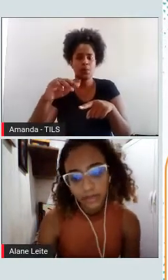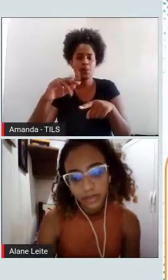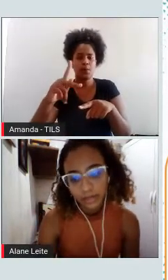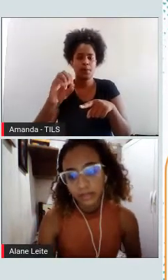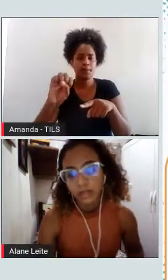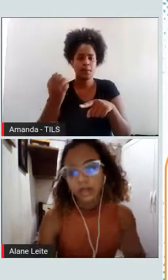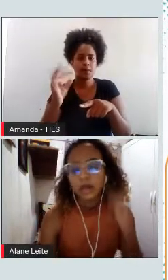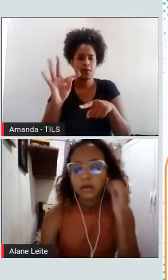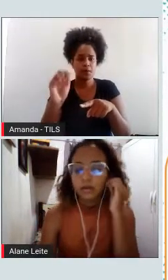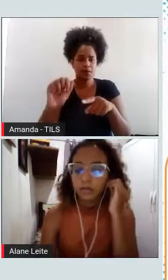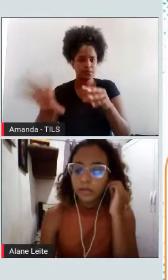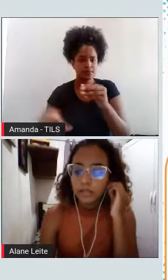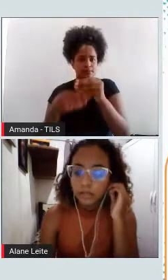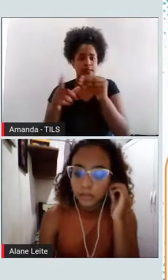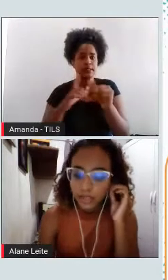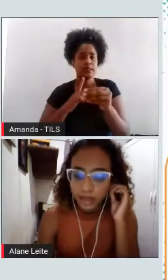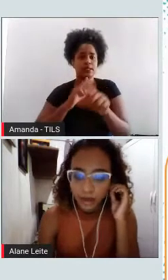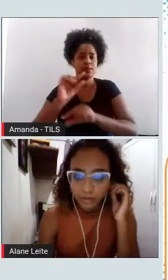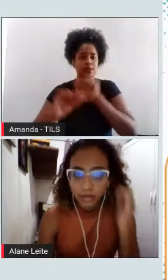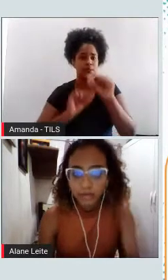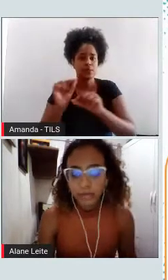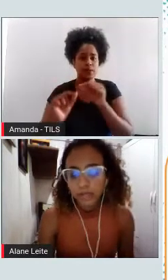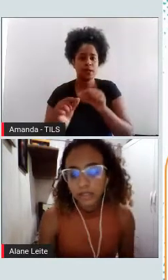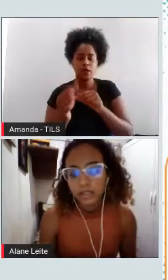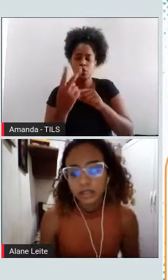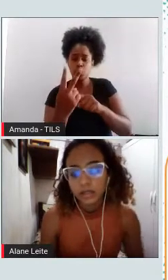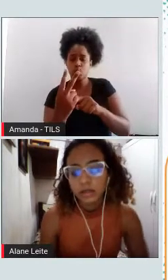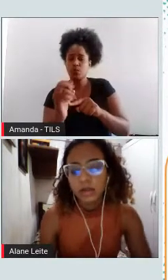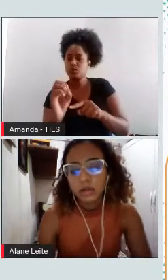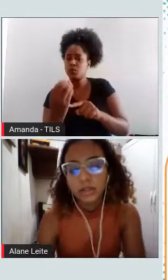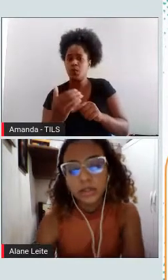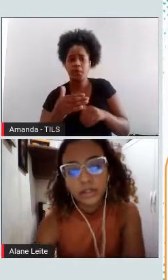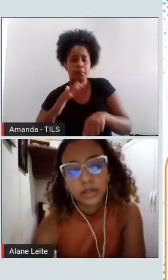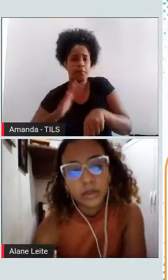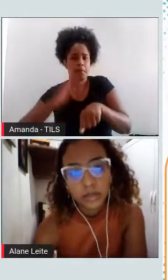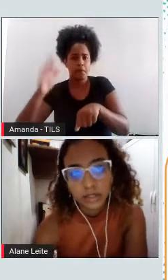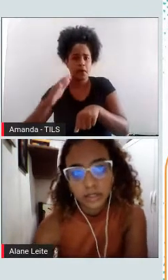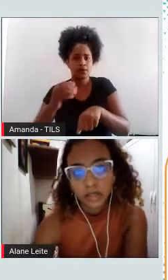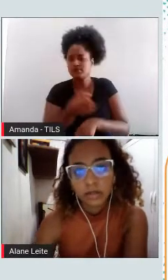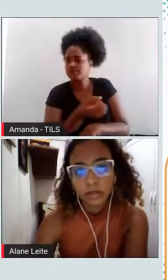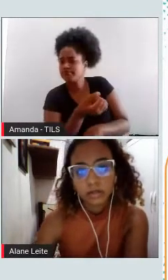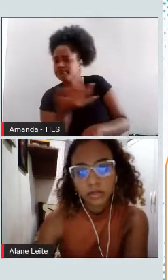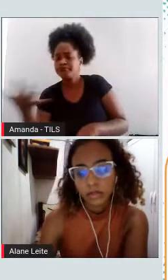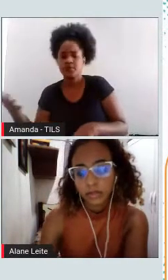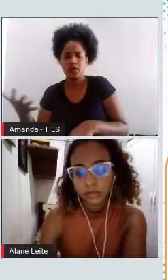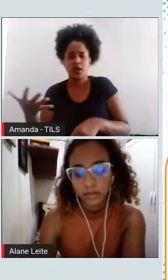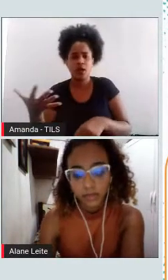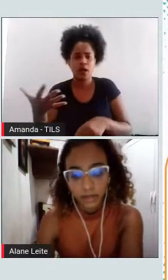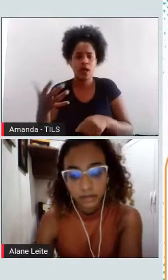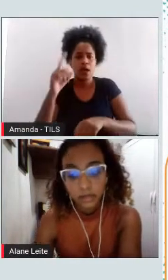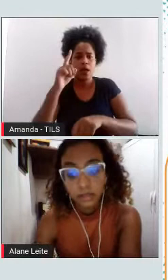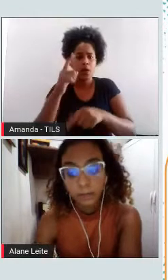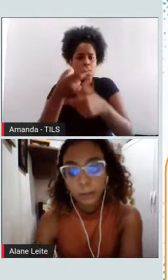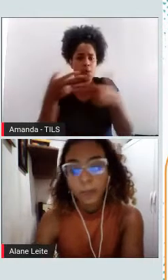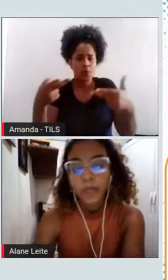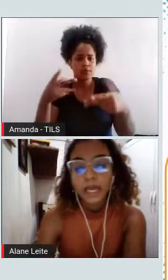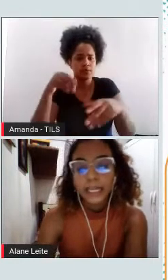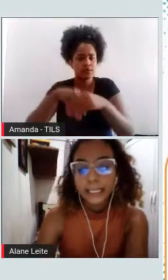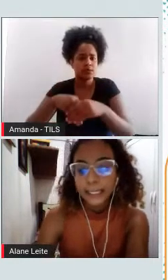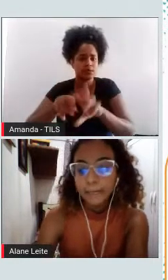químicos diferentes. Como, por exemplo, eu botei a água novamente, a gente tem o hidrogênio e o oxigênio, são dois elementos